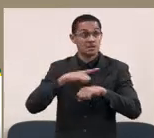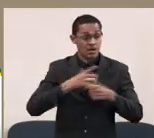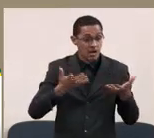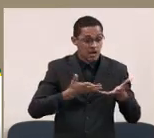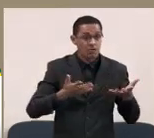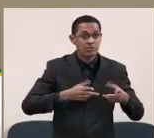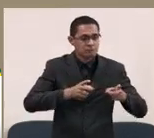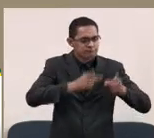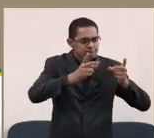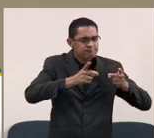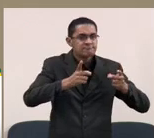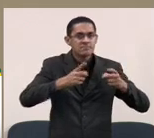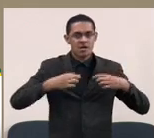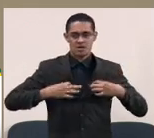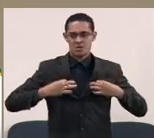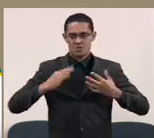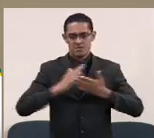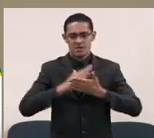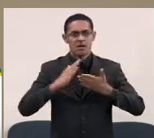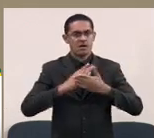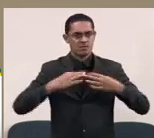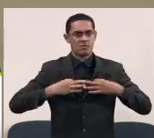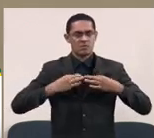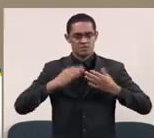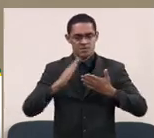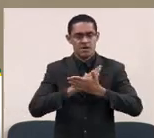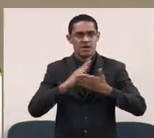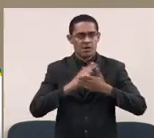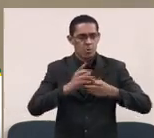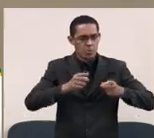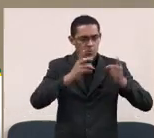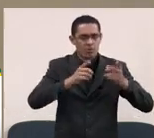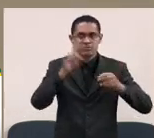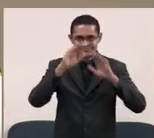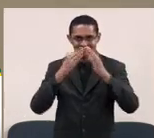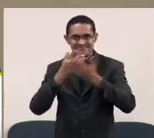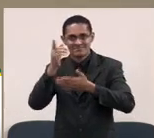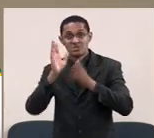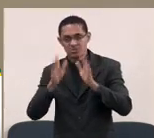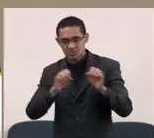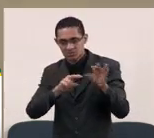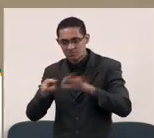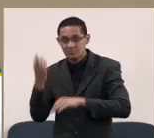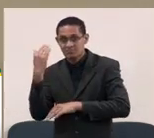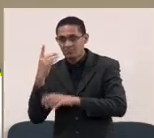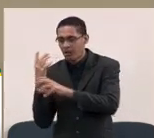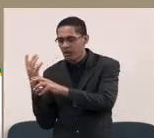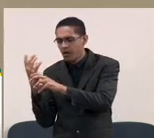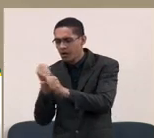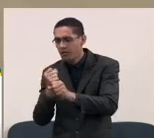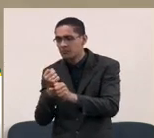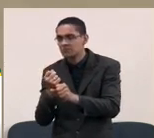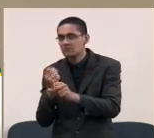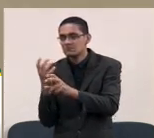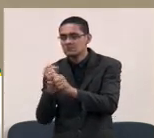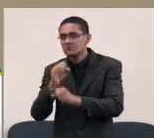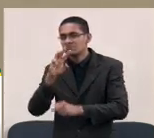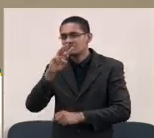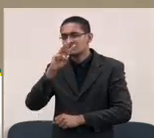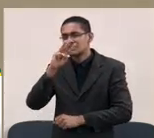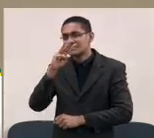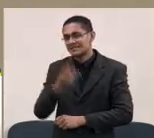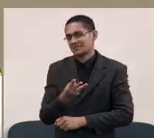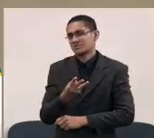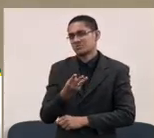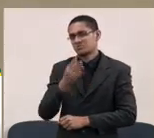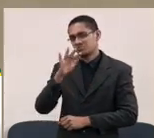pelos familiares lá no Raimundo Nonato, já fizemos semana passada, foi arrecadado, salvo engano, mais de R$3.000, não foi isso,